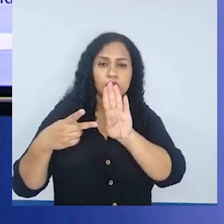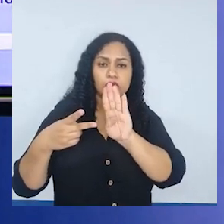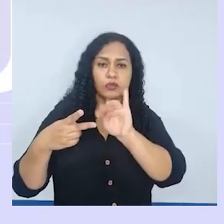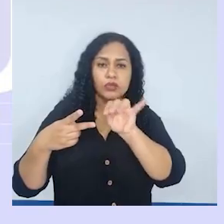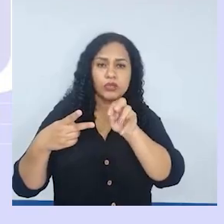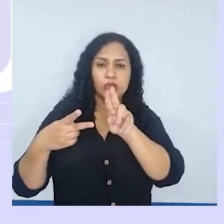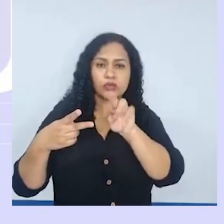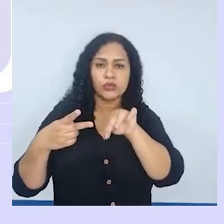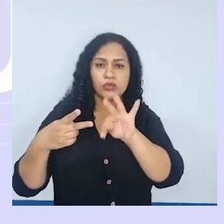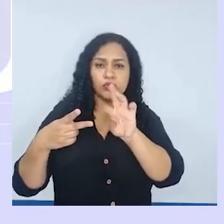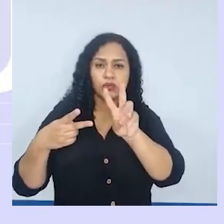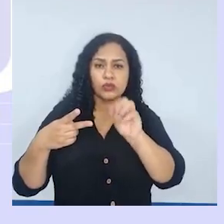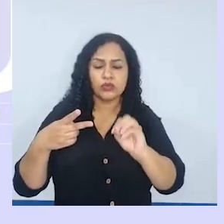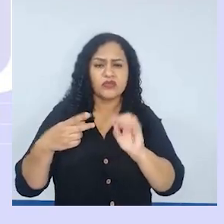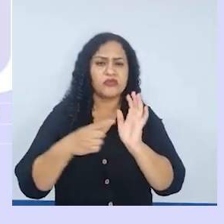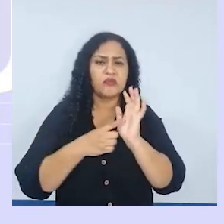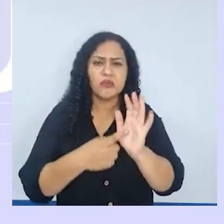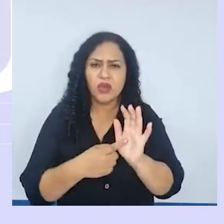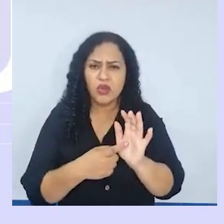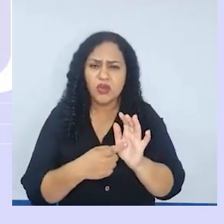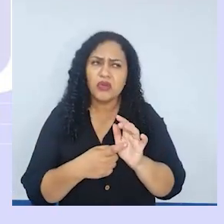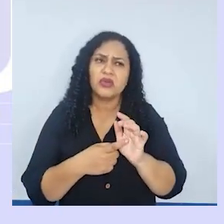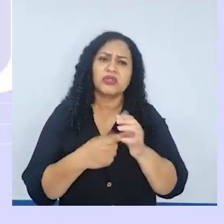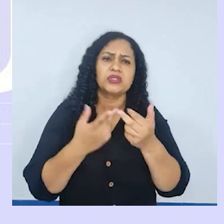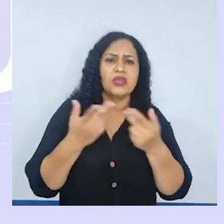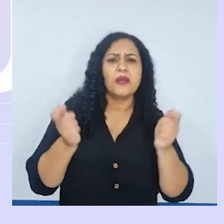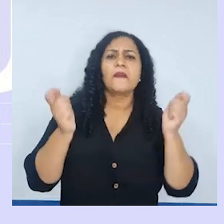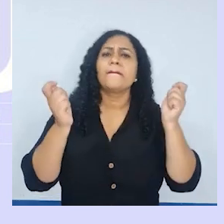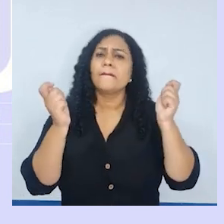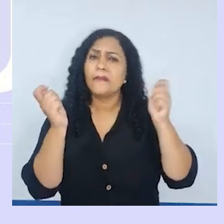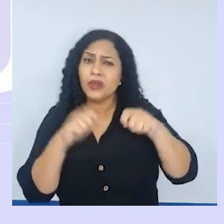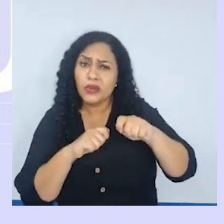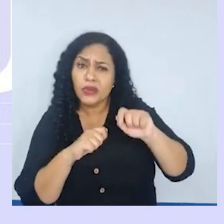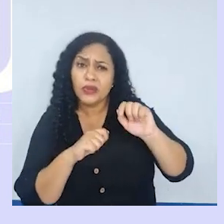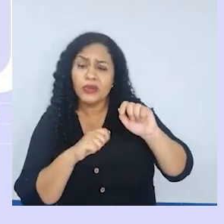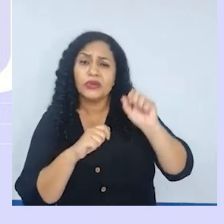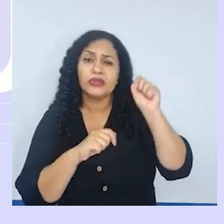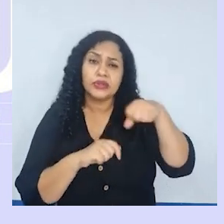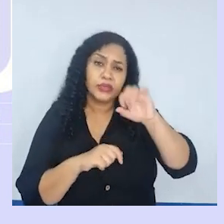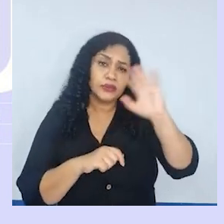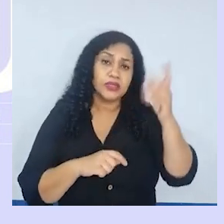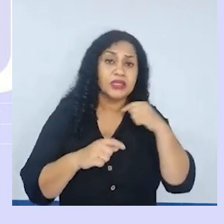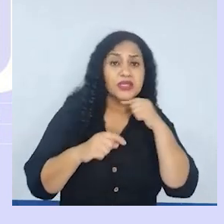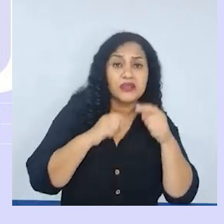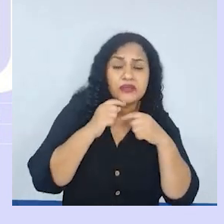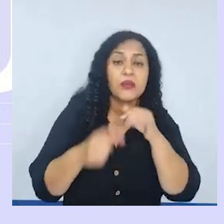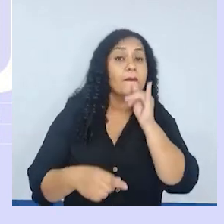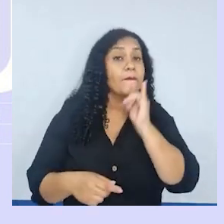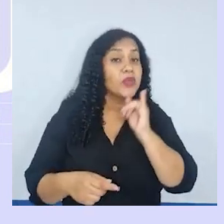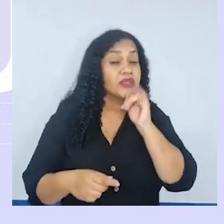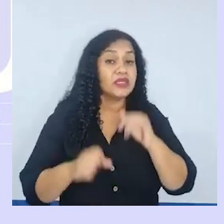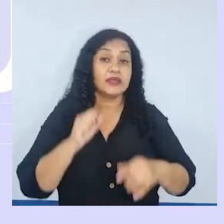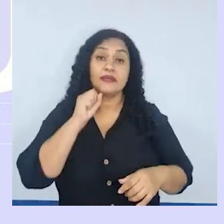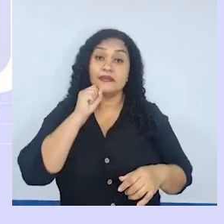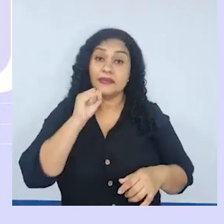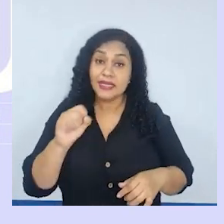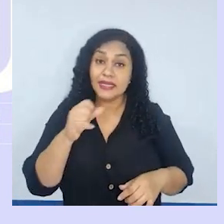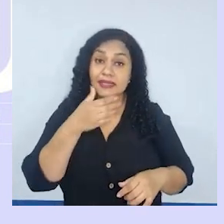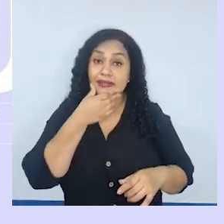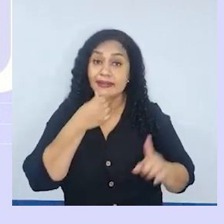ele expressa uma ação incerta que pode ou não acontecer. Um exemplo, se